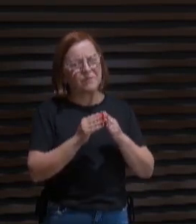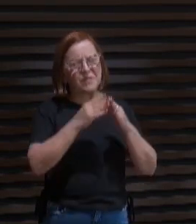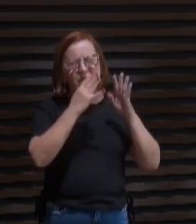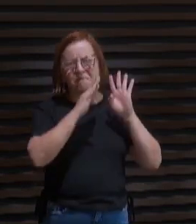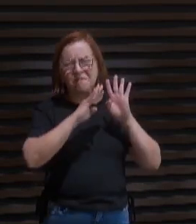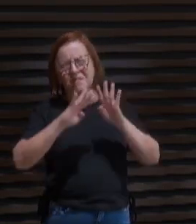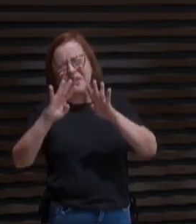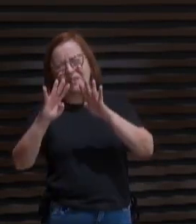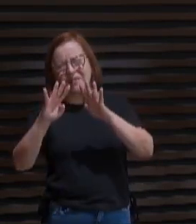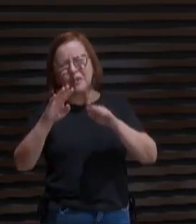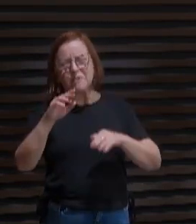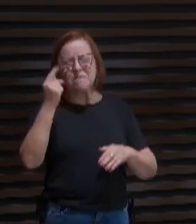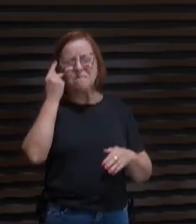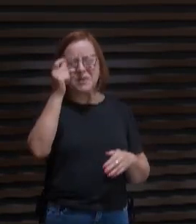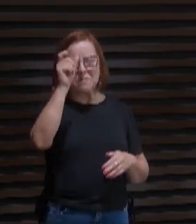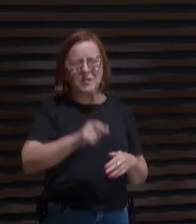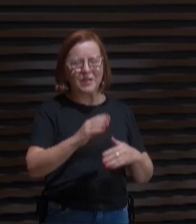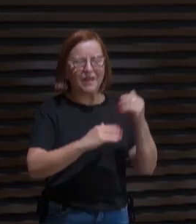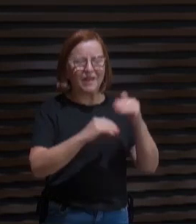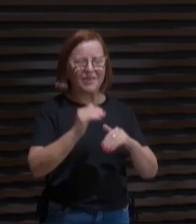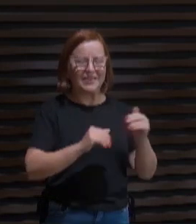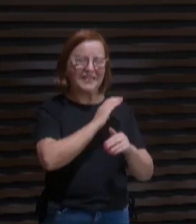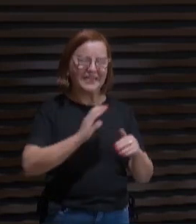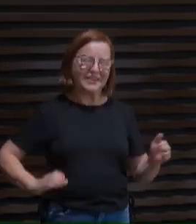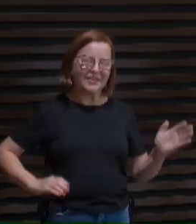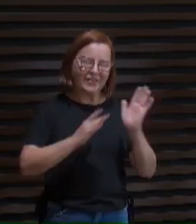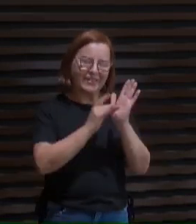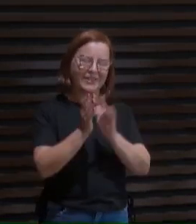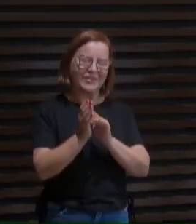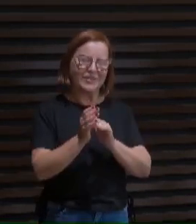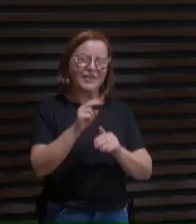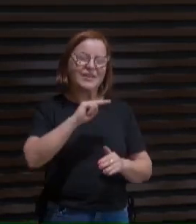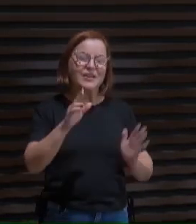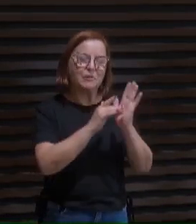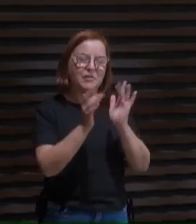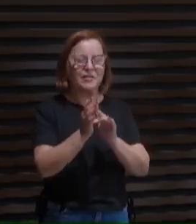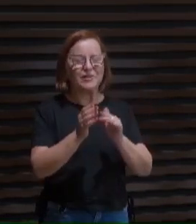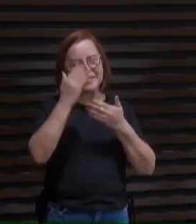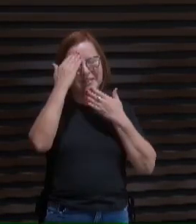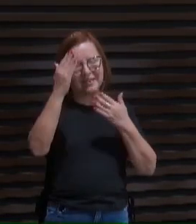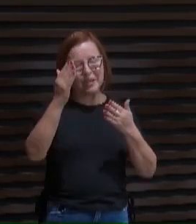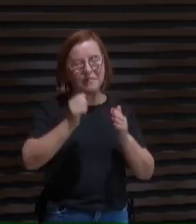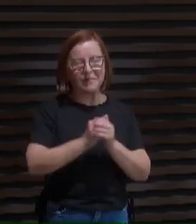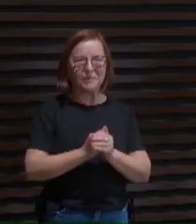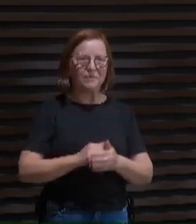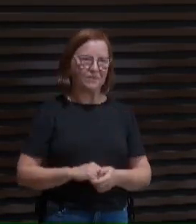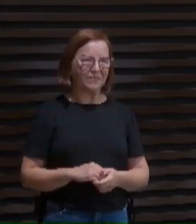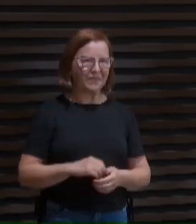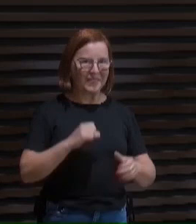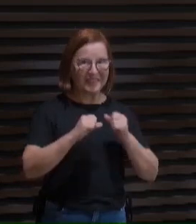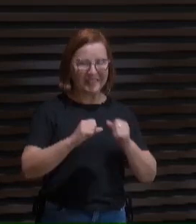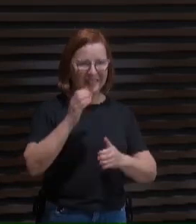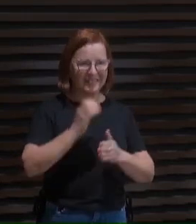Cristo Jesus. É no nome dele que nós oramos e já te agradecemos. Amém. O Salmo